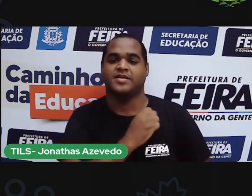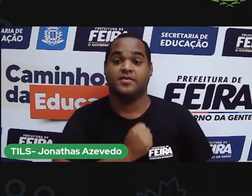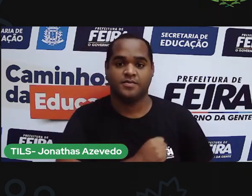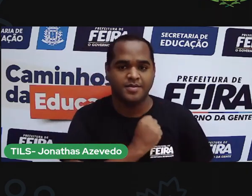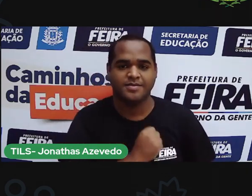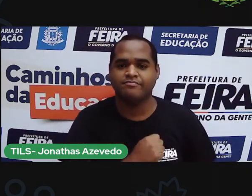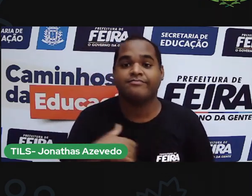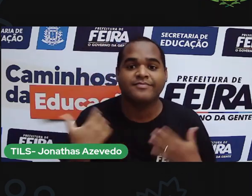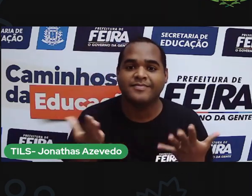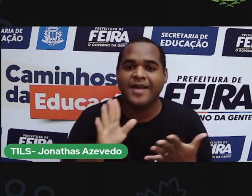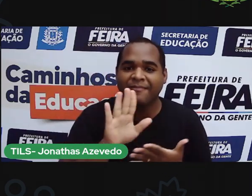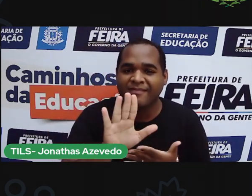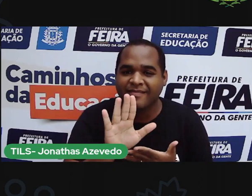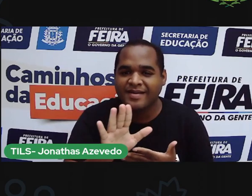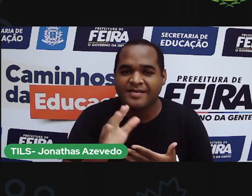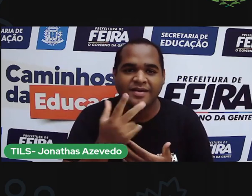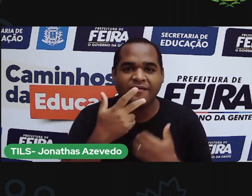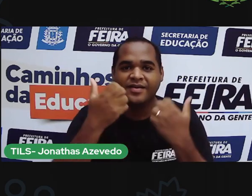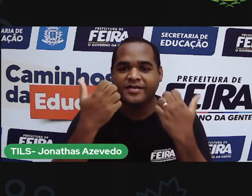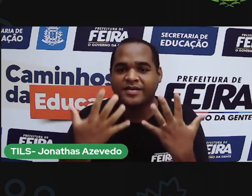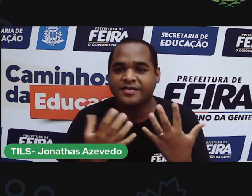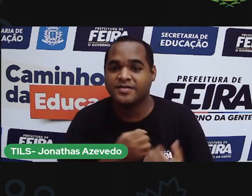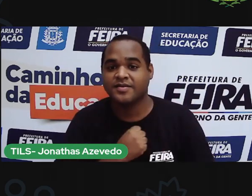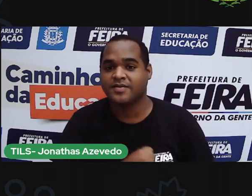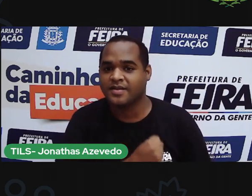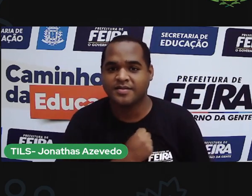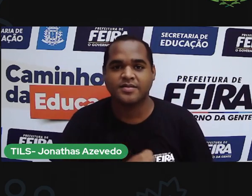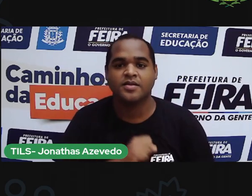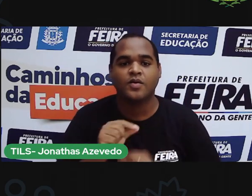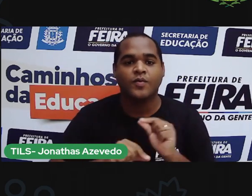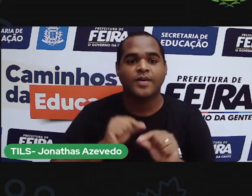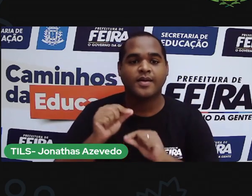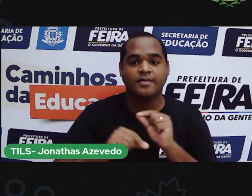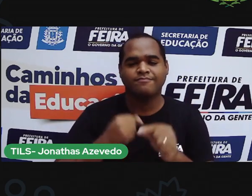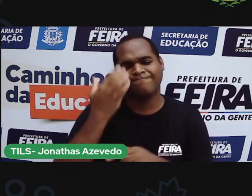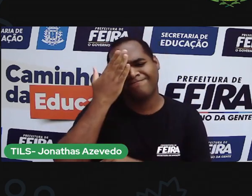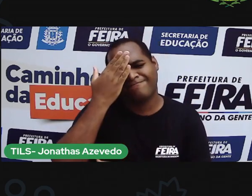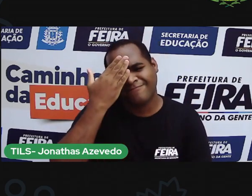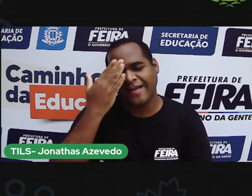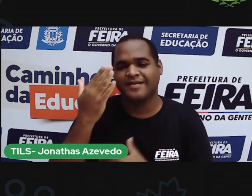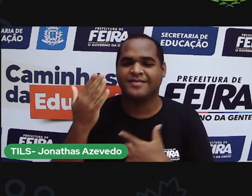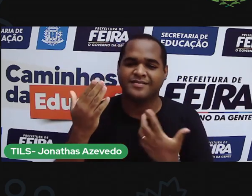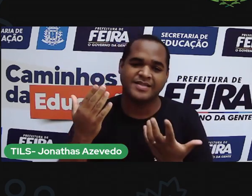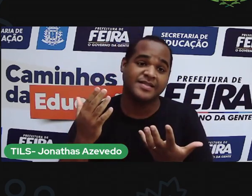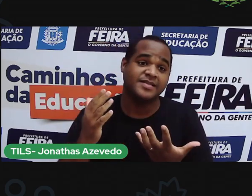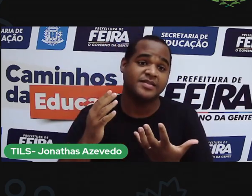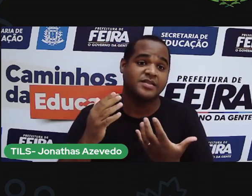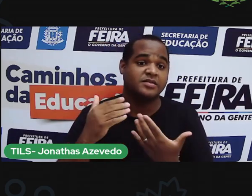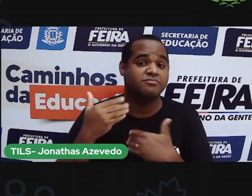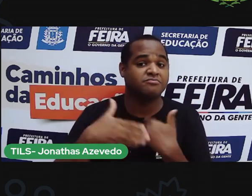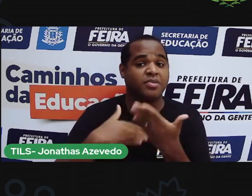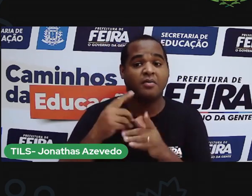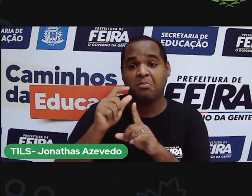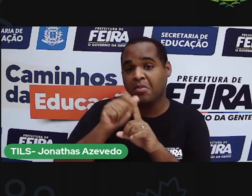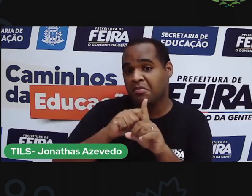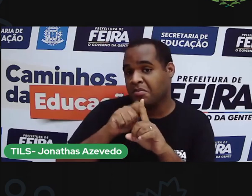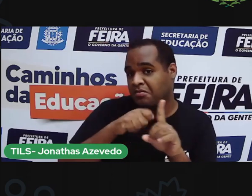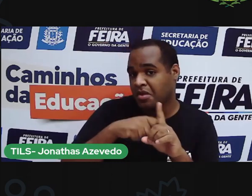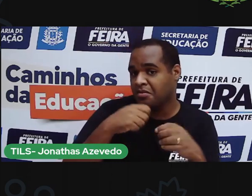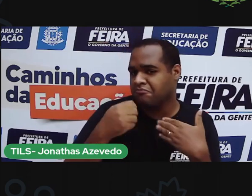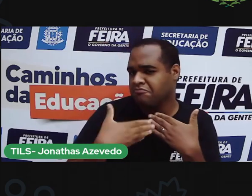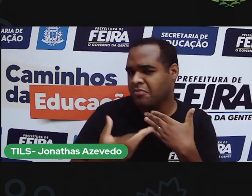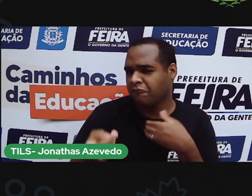Mas aguenta um pouquinho a saudade, porque quem sabe. Daqui uns meses nós